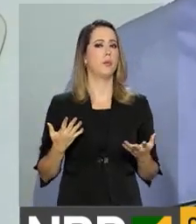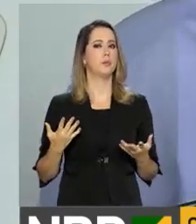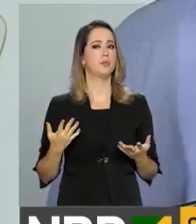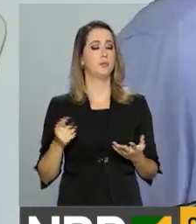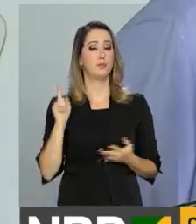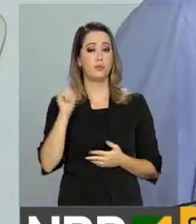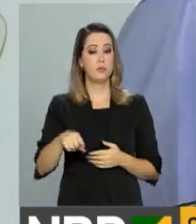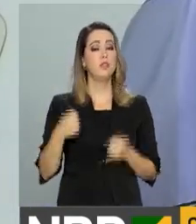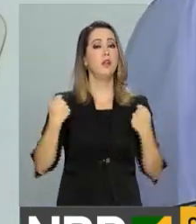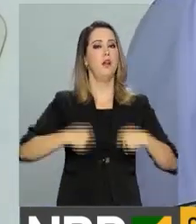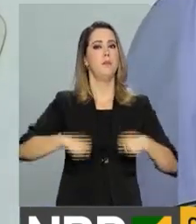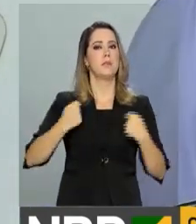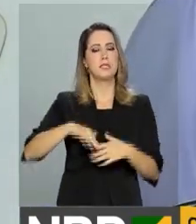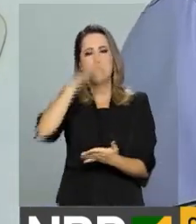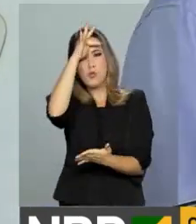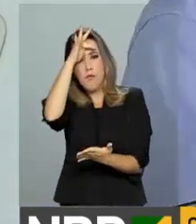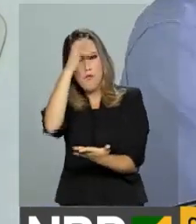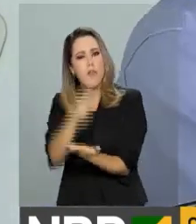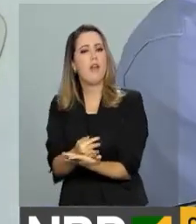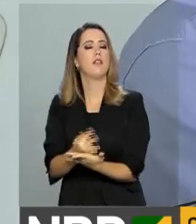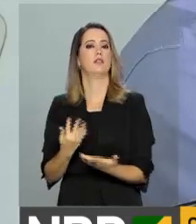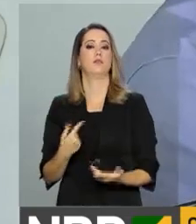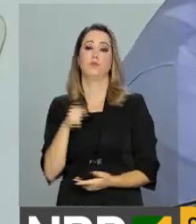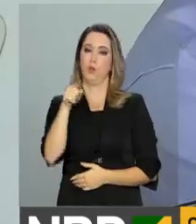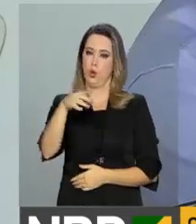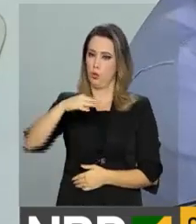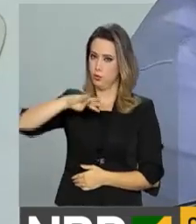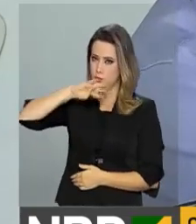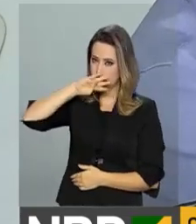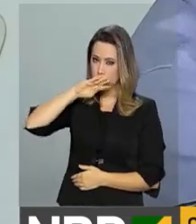lugar, é preciso muita fé. O nosso bispo